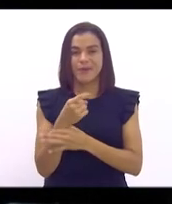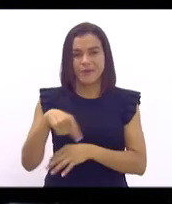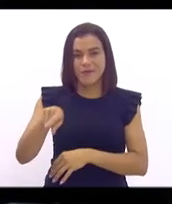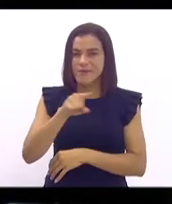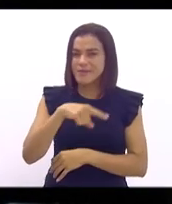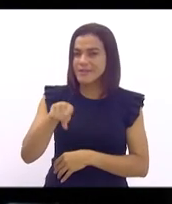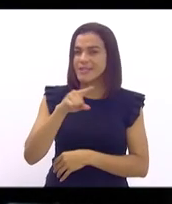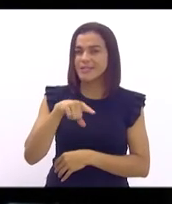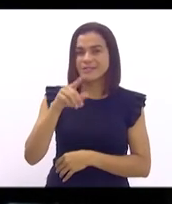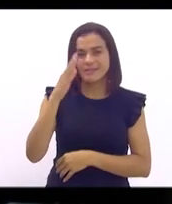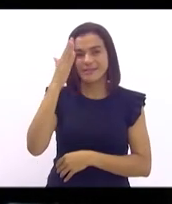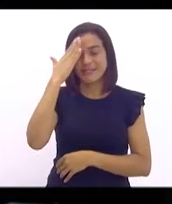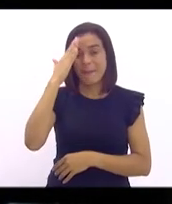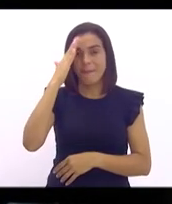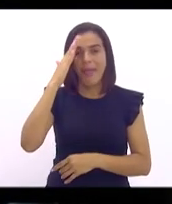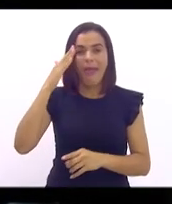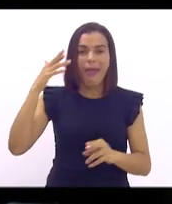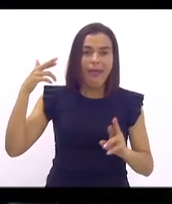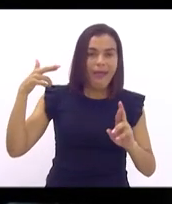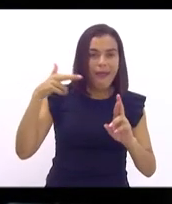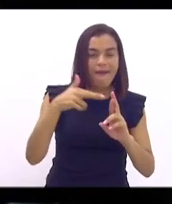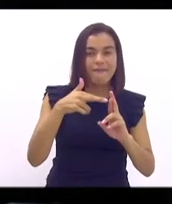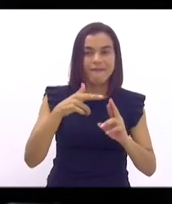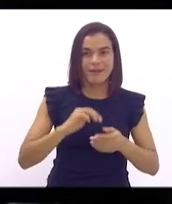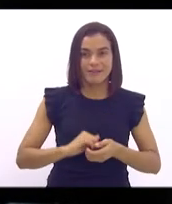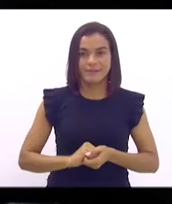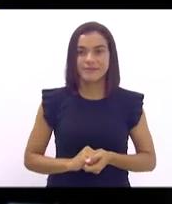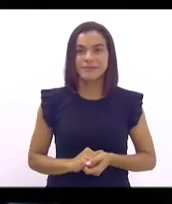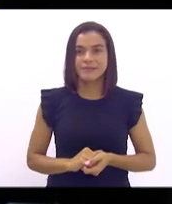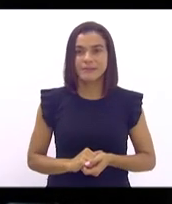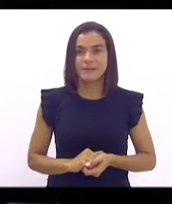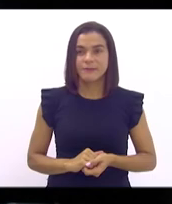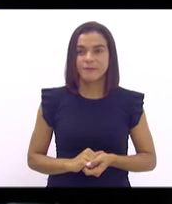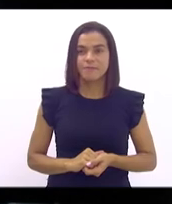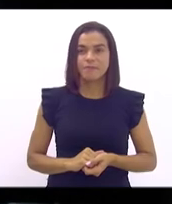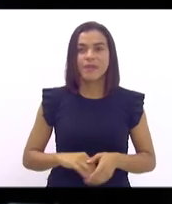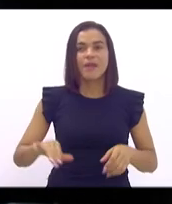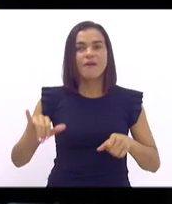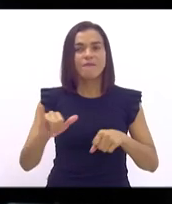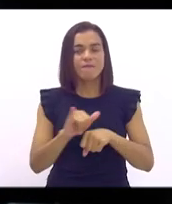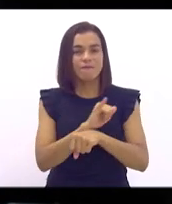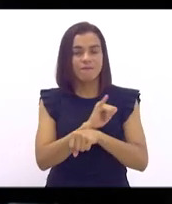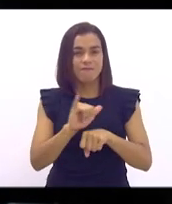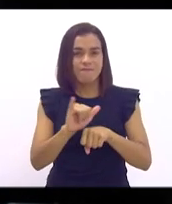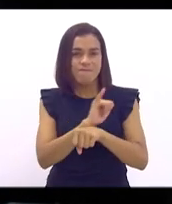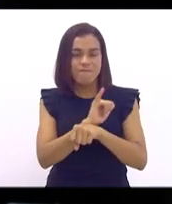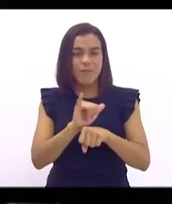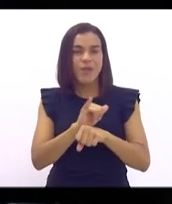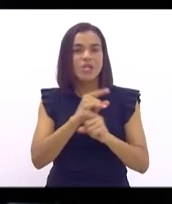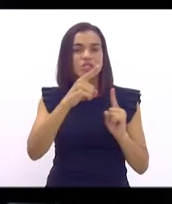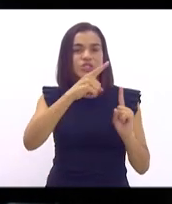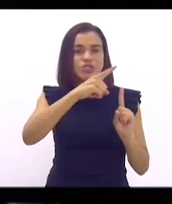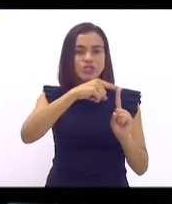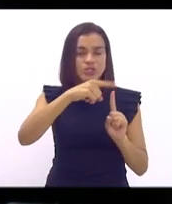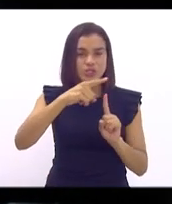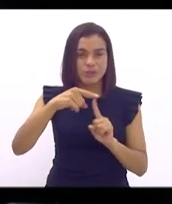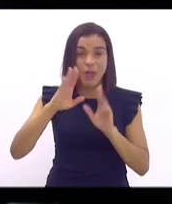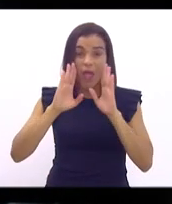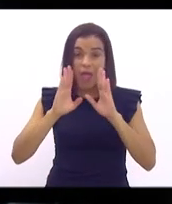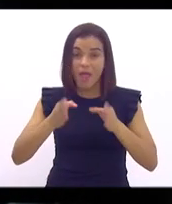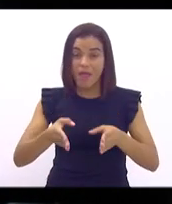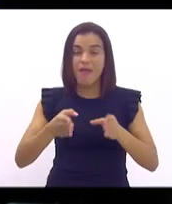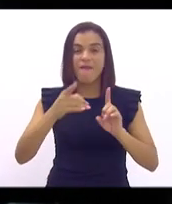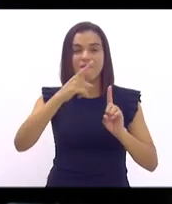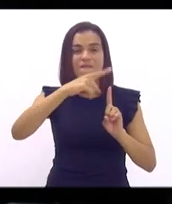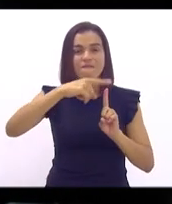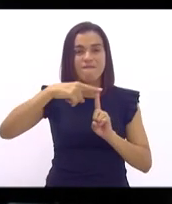deva ser um dos pontos centrais também. Pode passar. E aqui é a parte central da minha fala, são